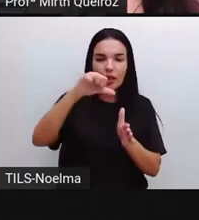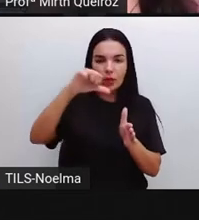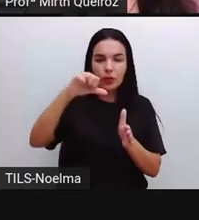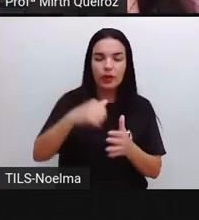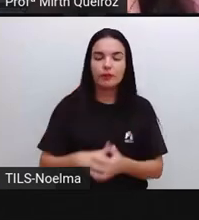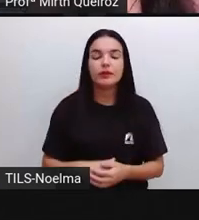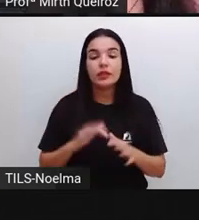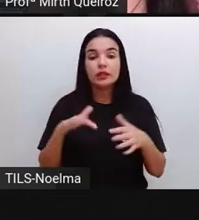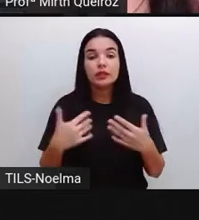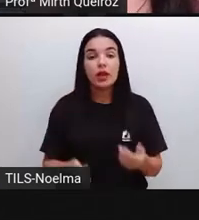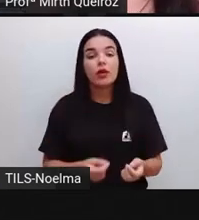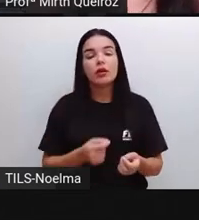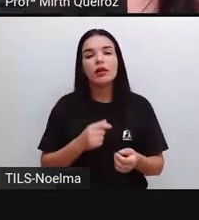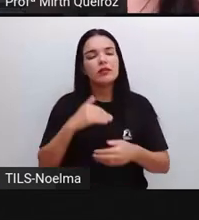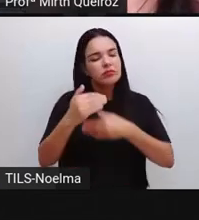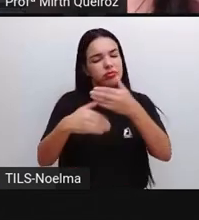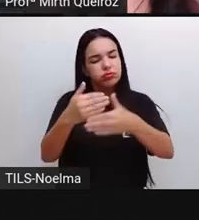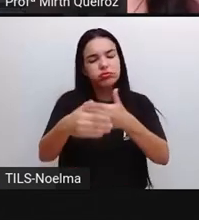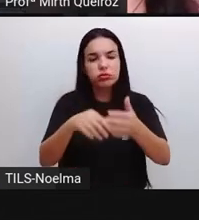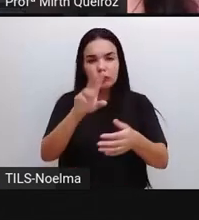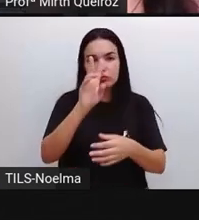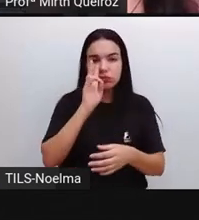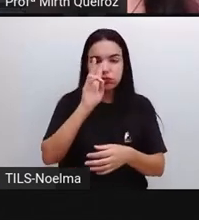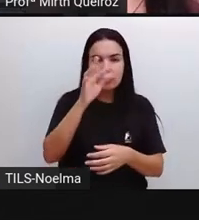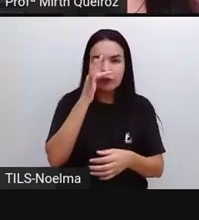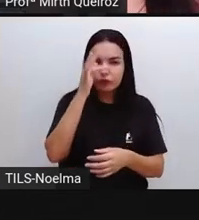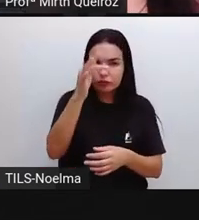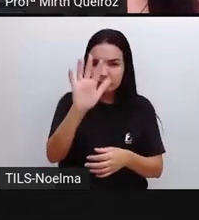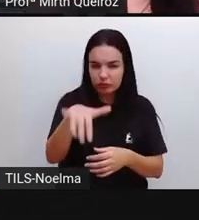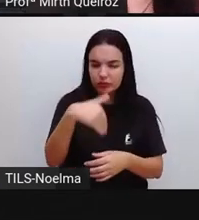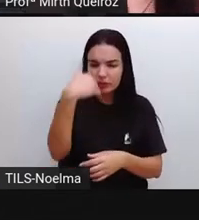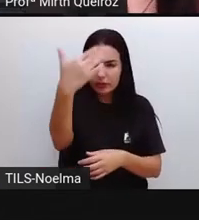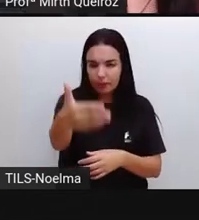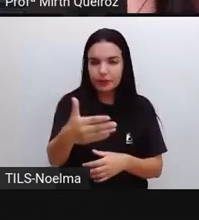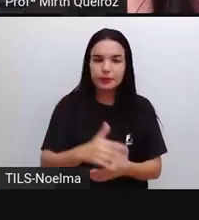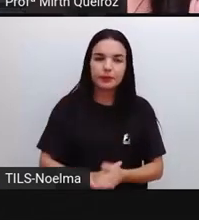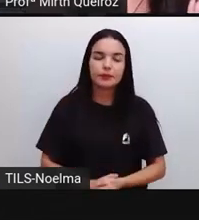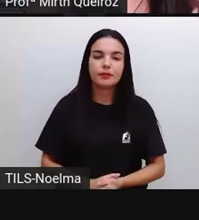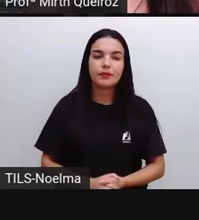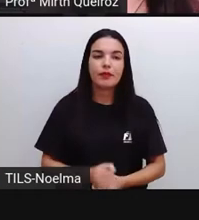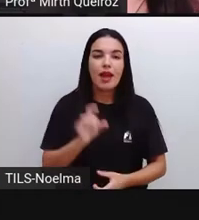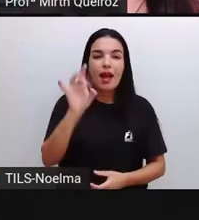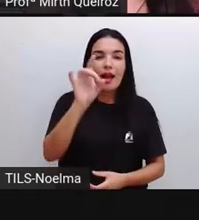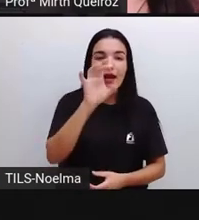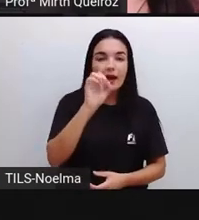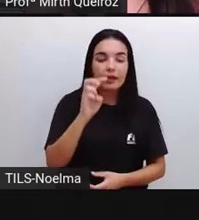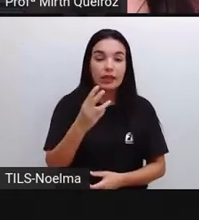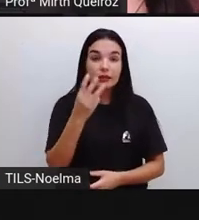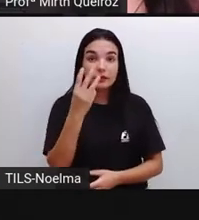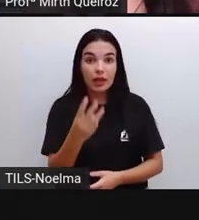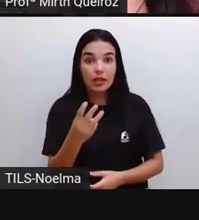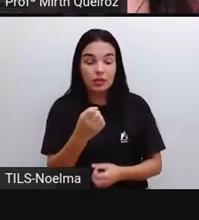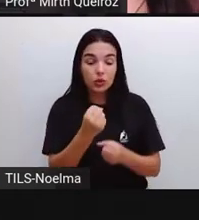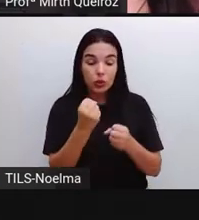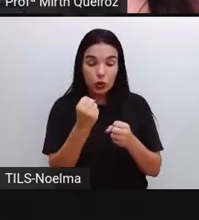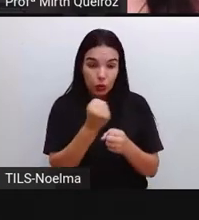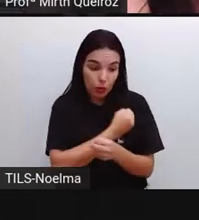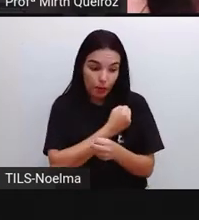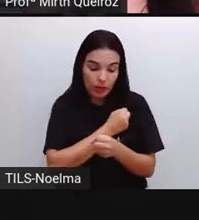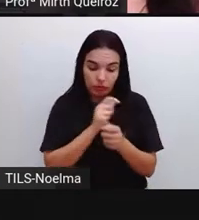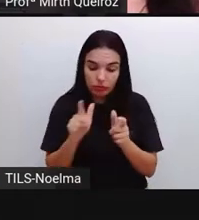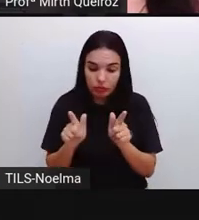aí vem unidade de milhão dezena de milhão centena de milhão e assim sucessivamente Cada três números formam